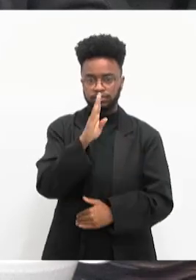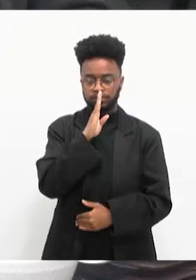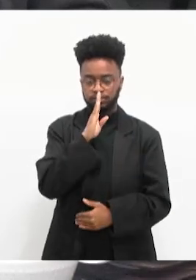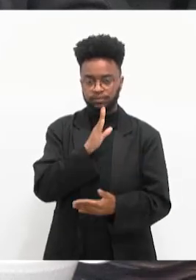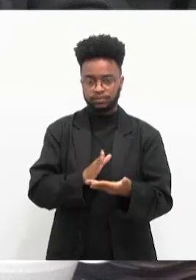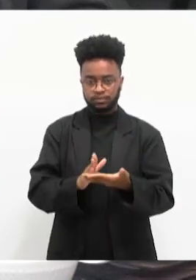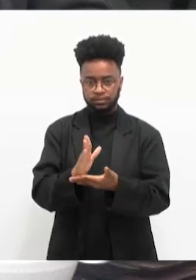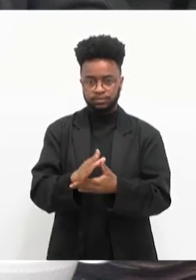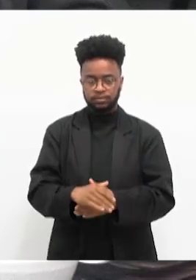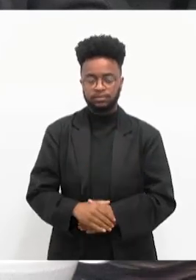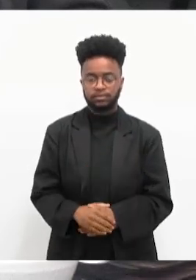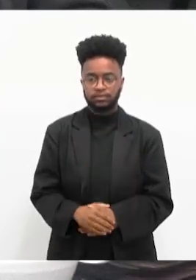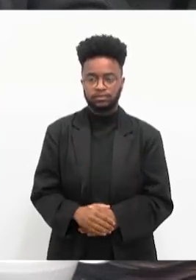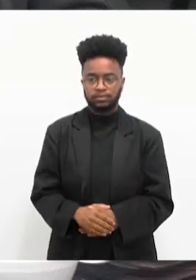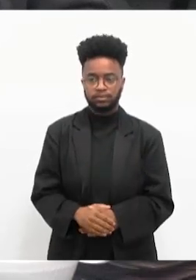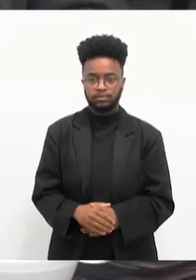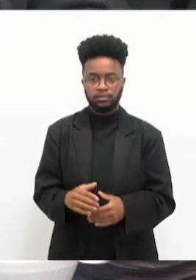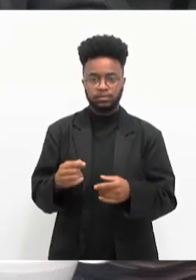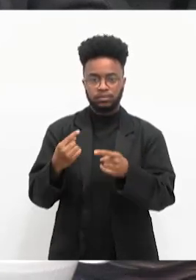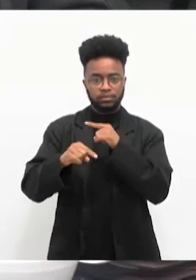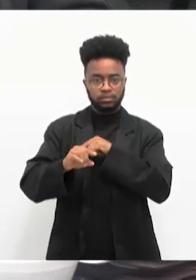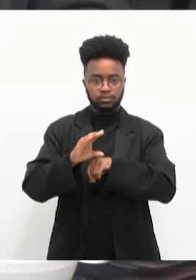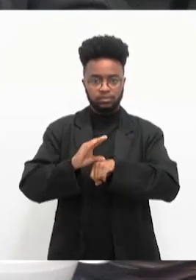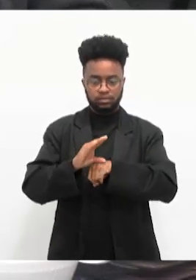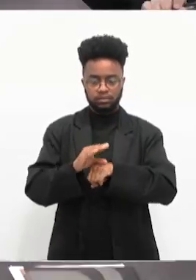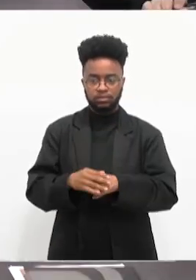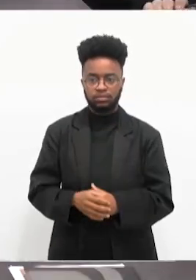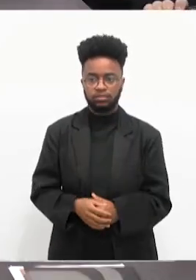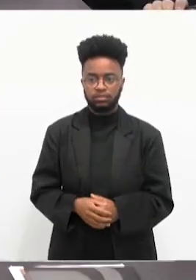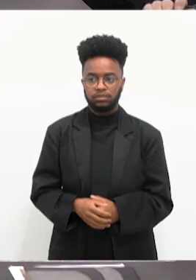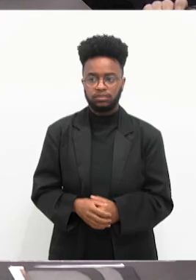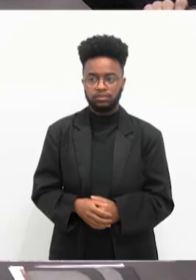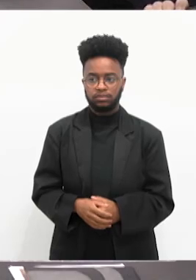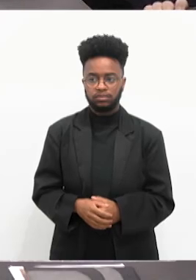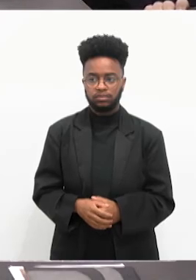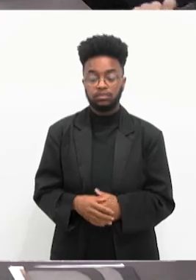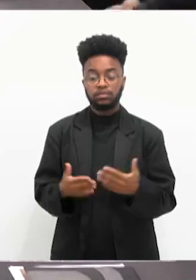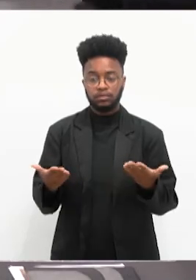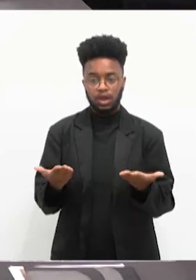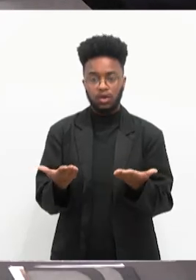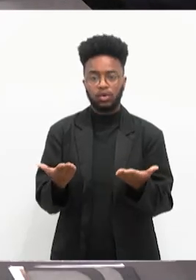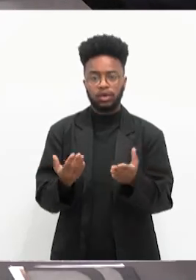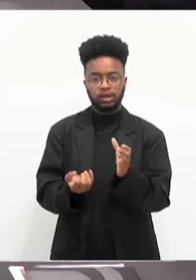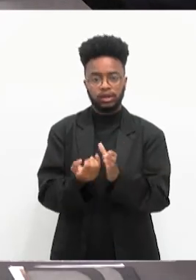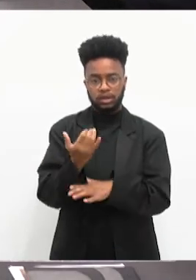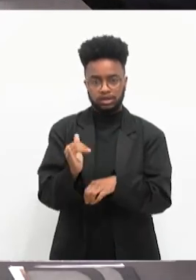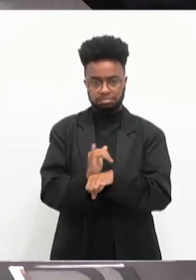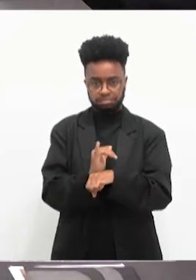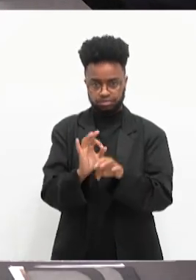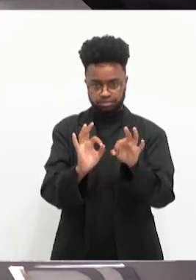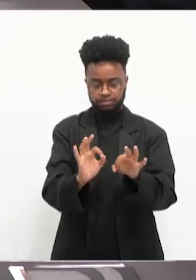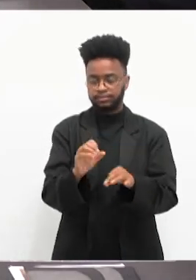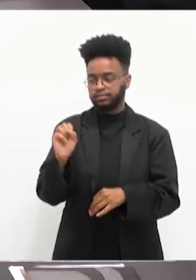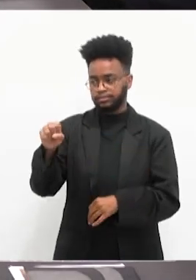estão. Aprovado pela inconstitucionalidade. Presidente, então a gente cria essa jurisprudência Pois para não, nós. perfeito.